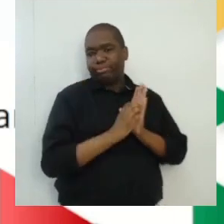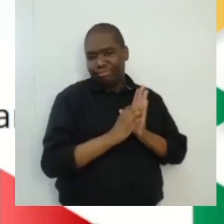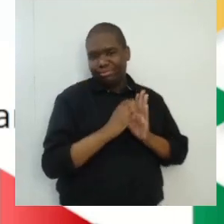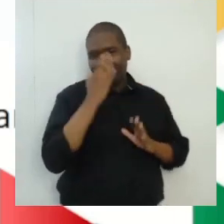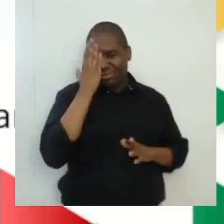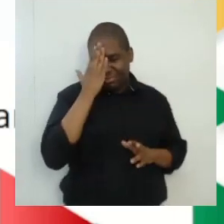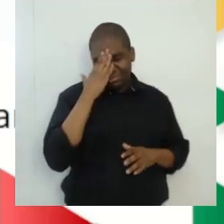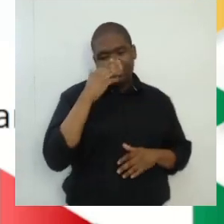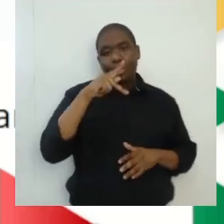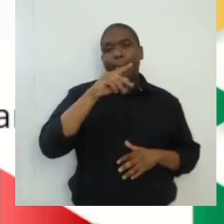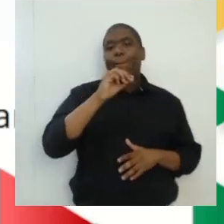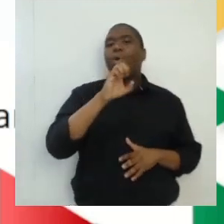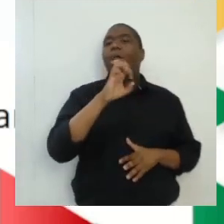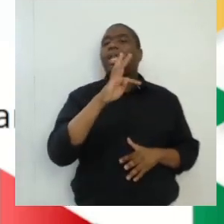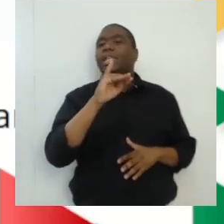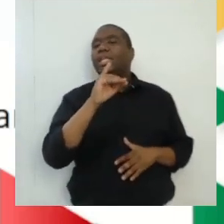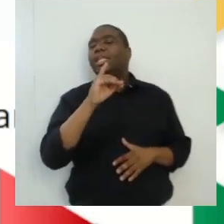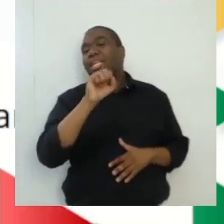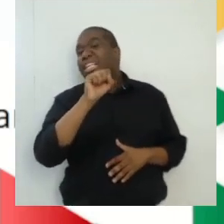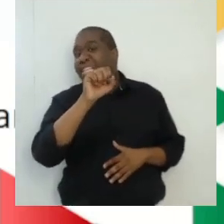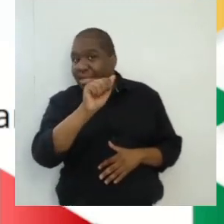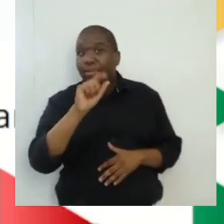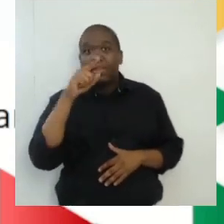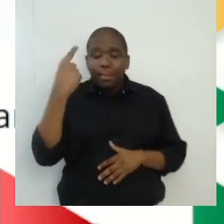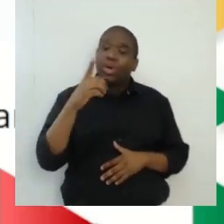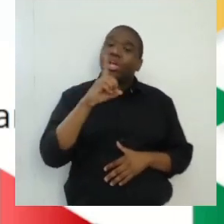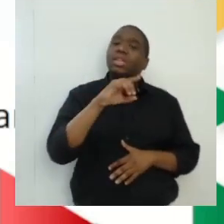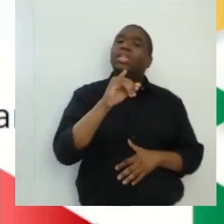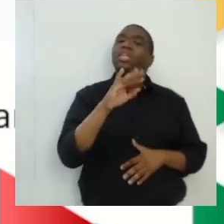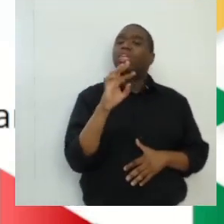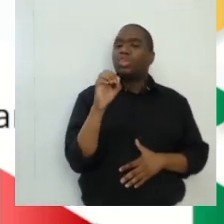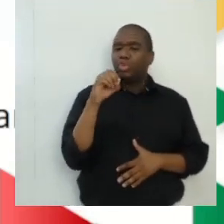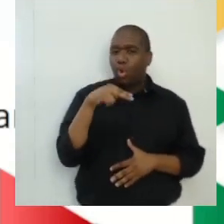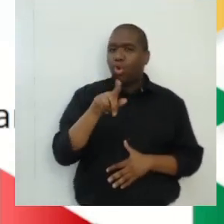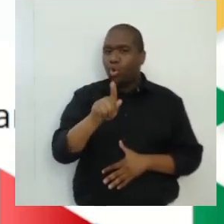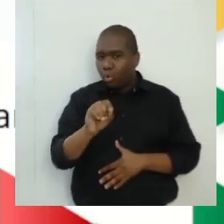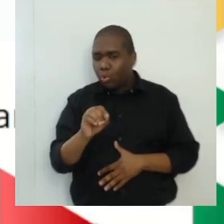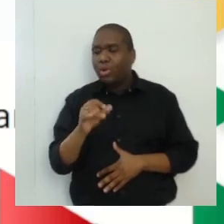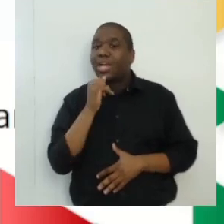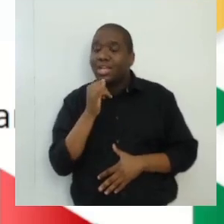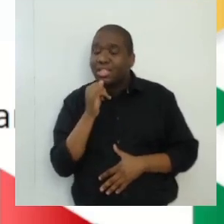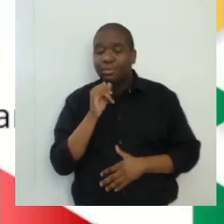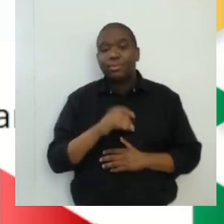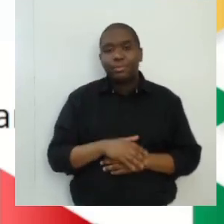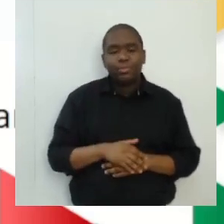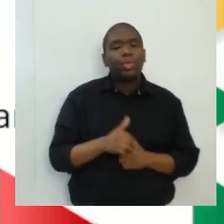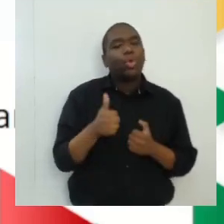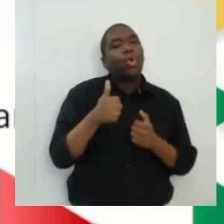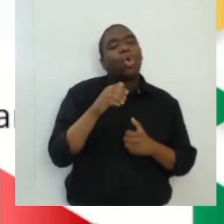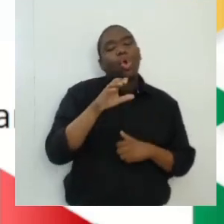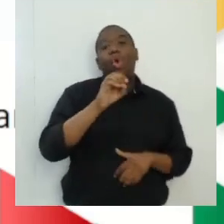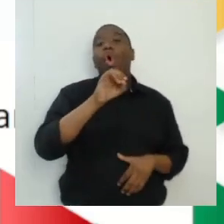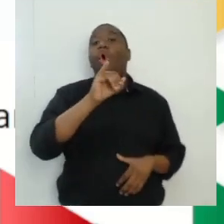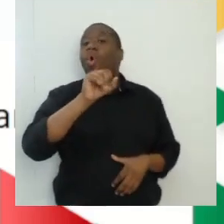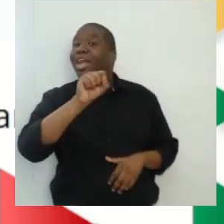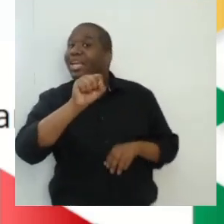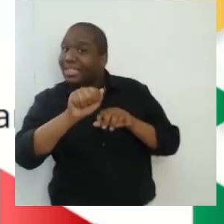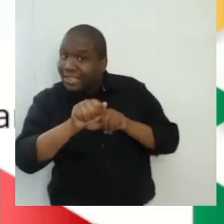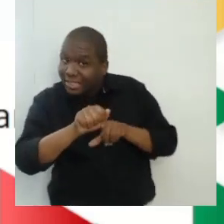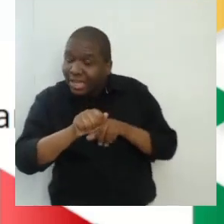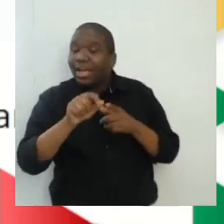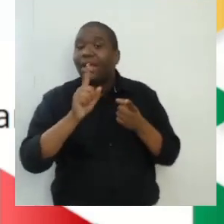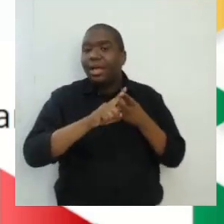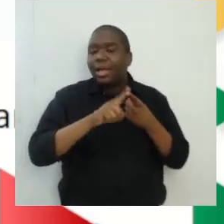Z. Depois de ditongos, como coisa, olha o oi aí, maisena, o